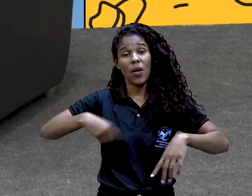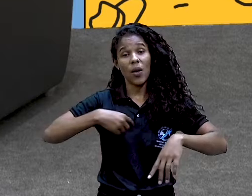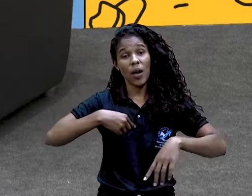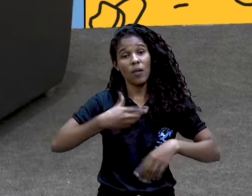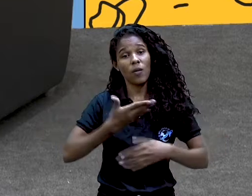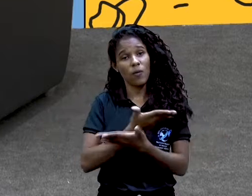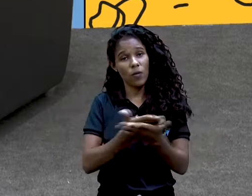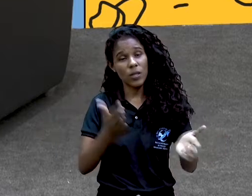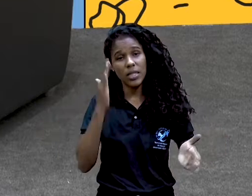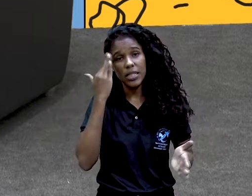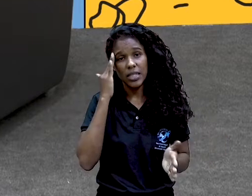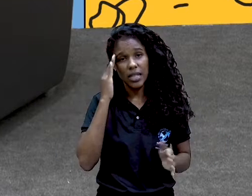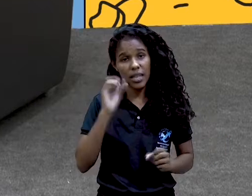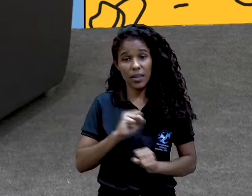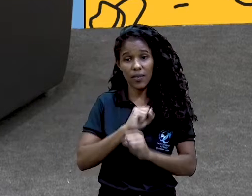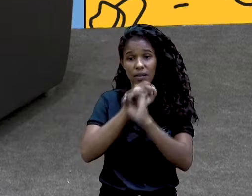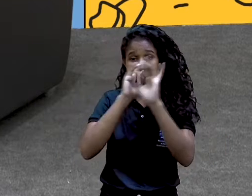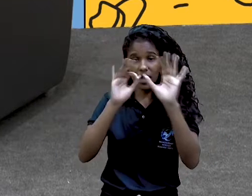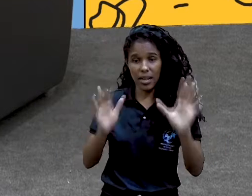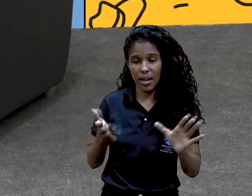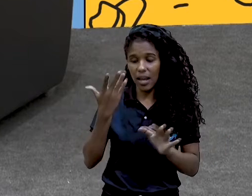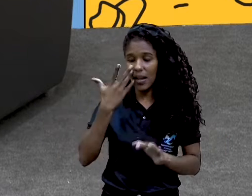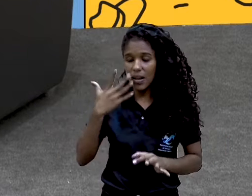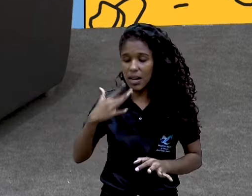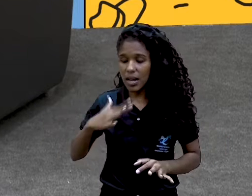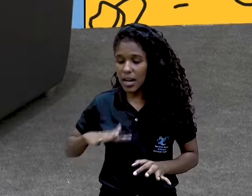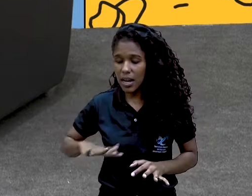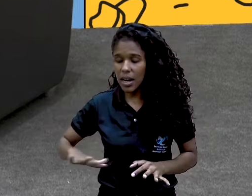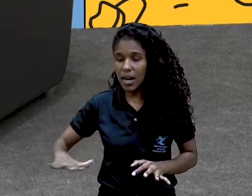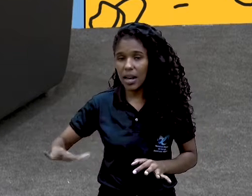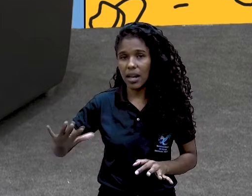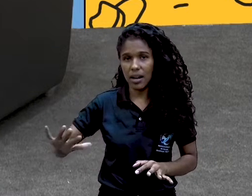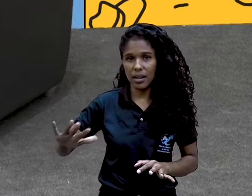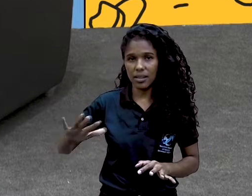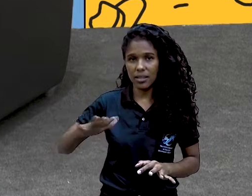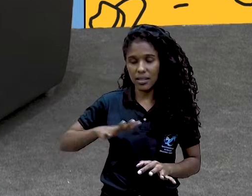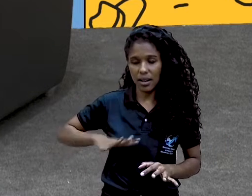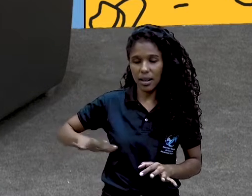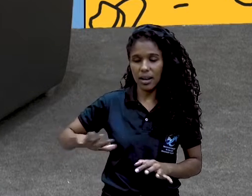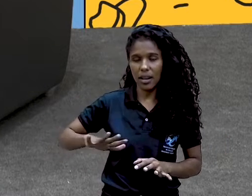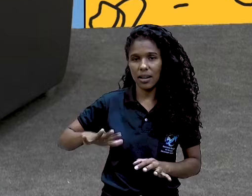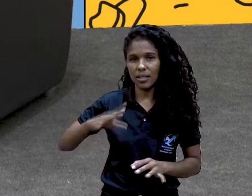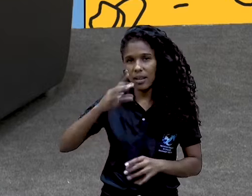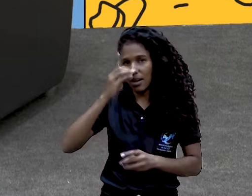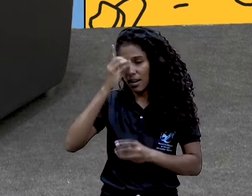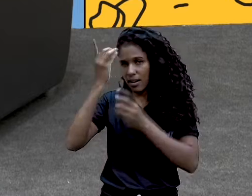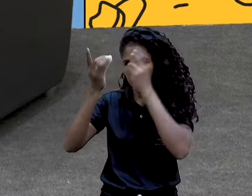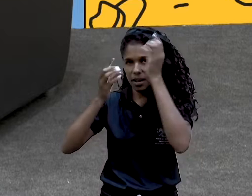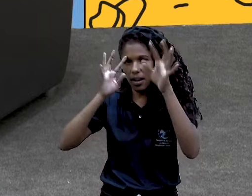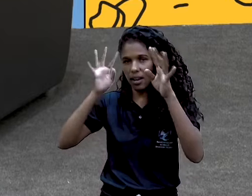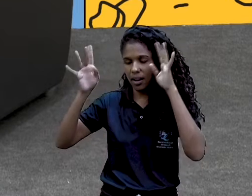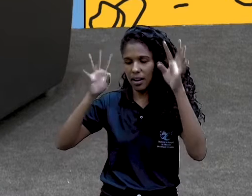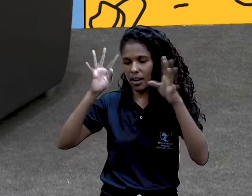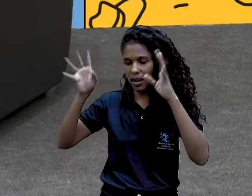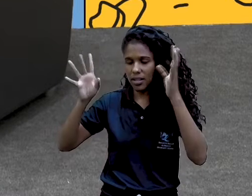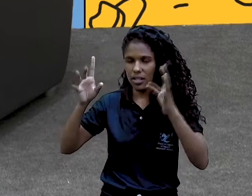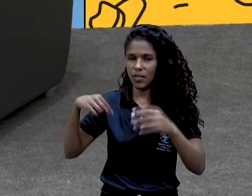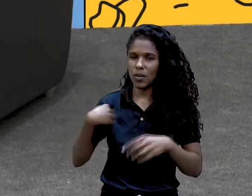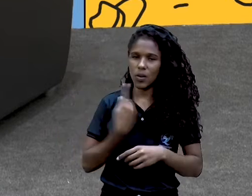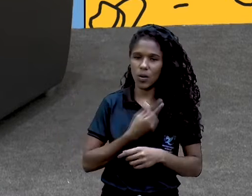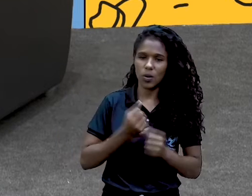vários estudiosos já perceberam que uma criança ela é potencialmente criativa, e sendo criativa, isso pode ser